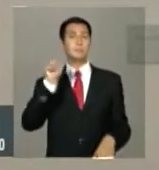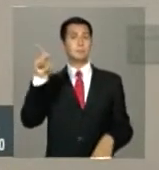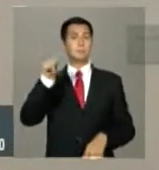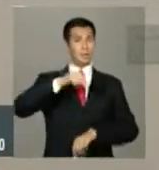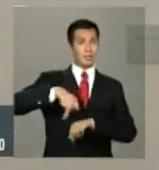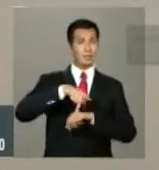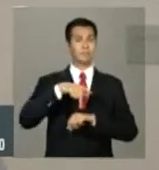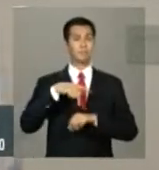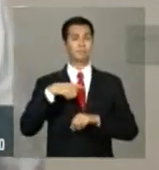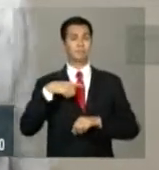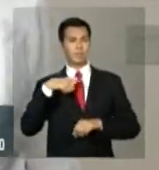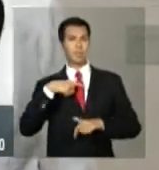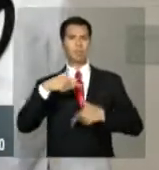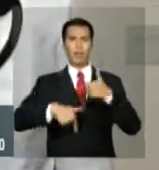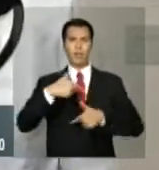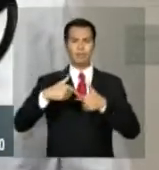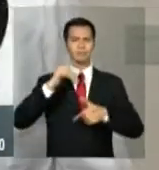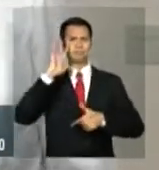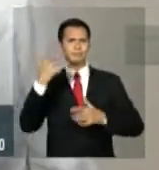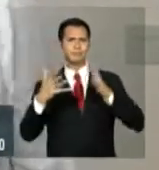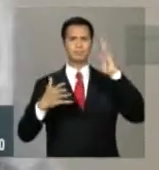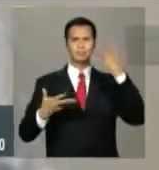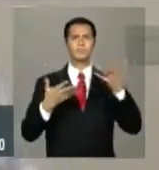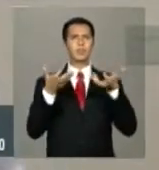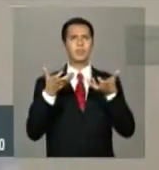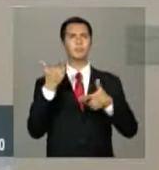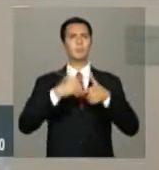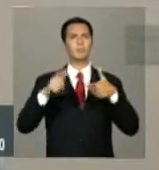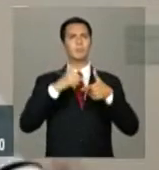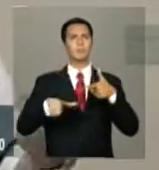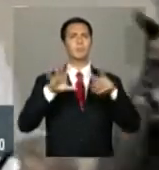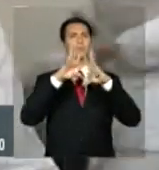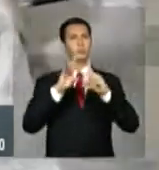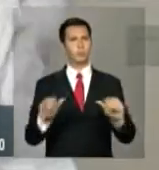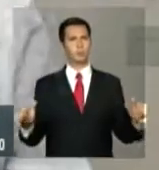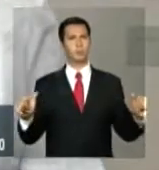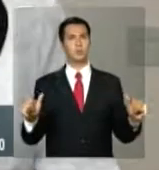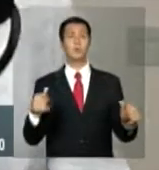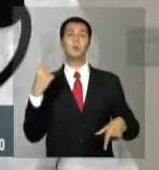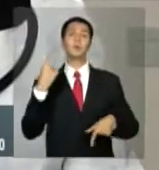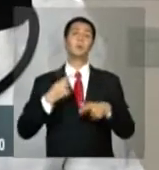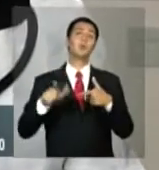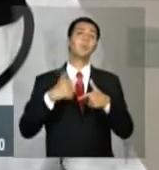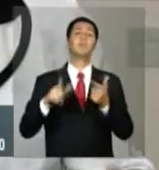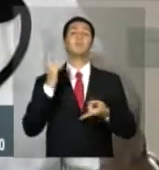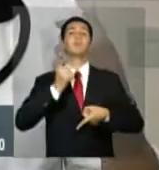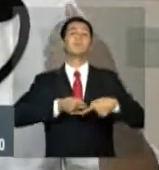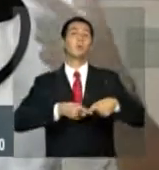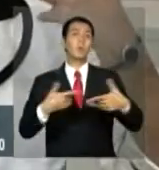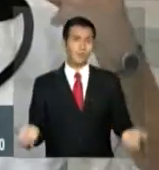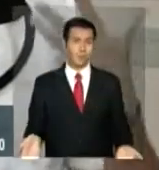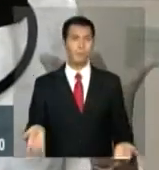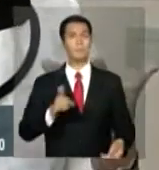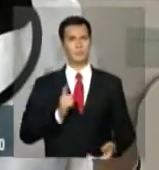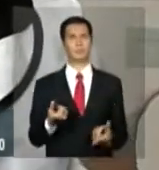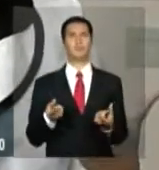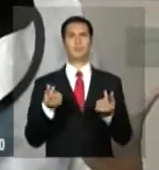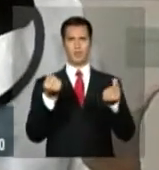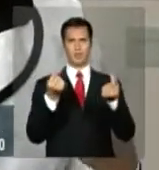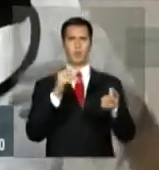solucionar esse problema. Aliás, problema que decorre do fato de se ter uma moeda e não ter um